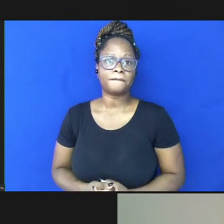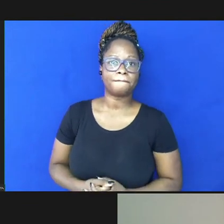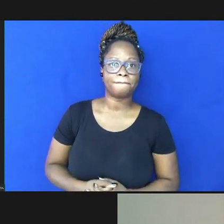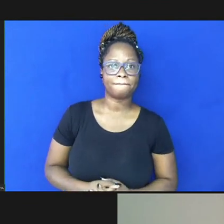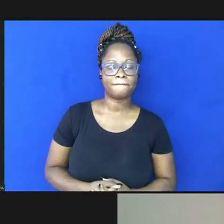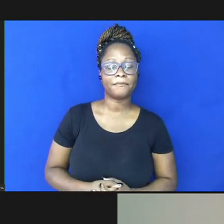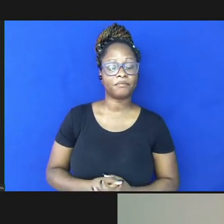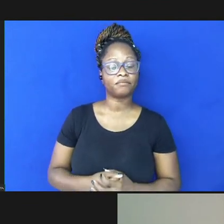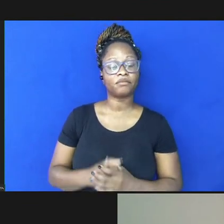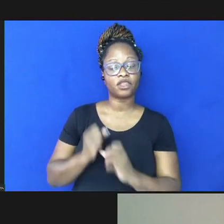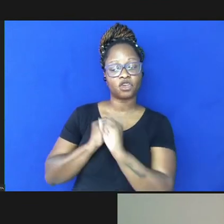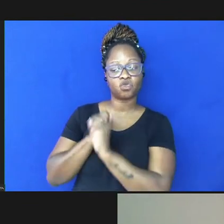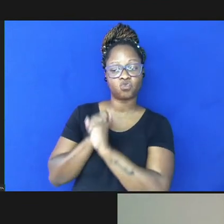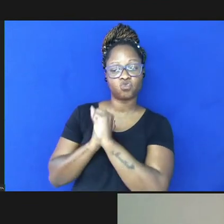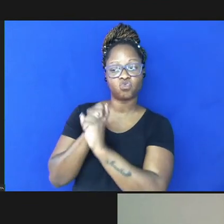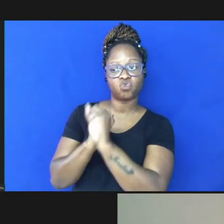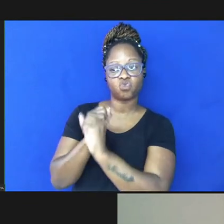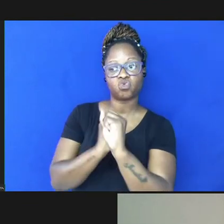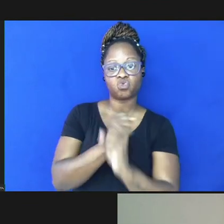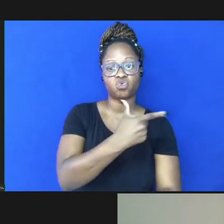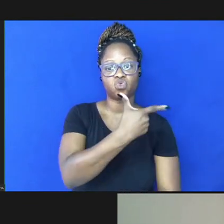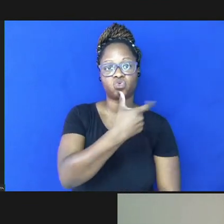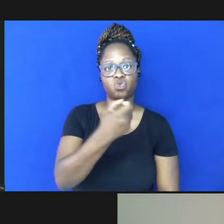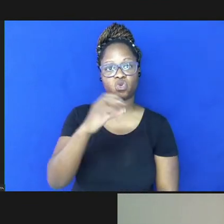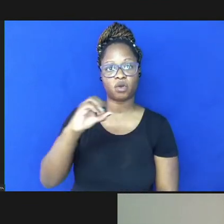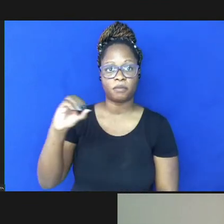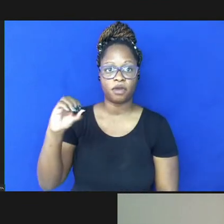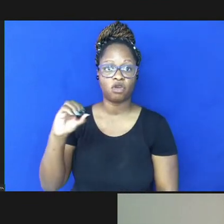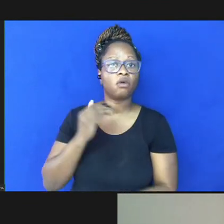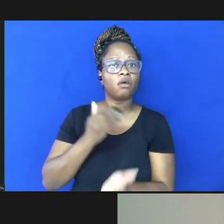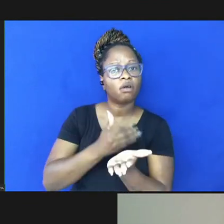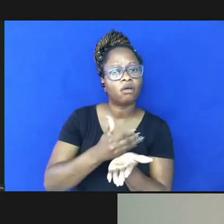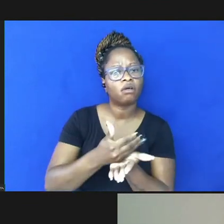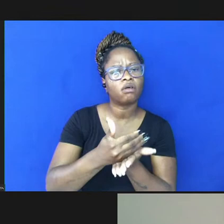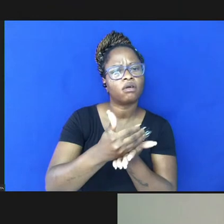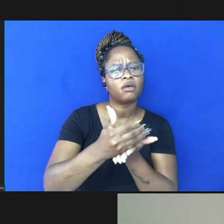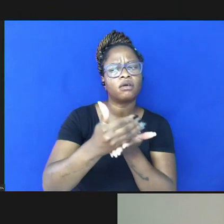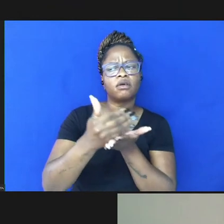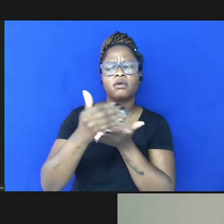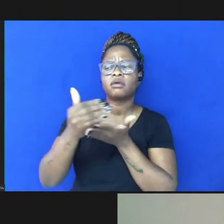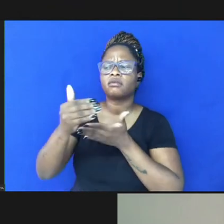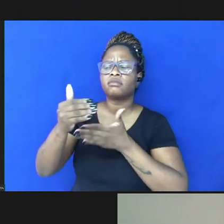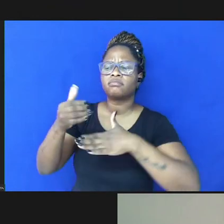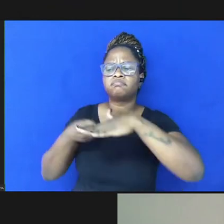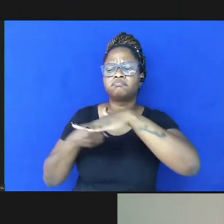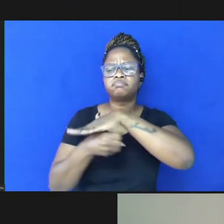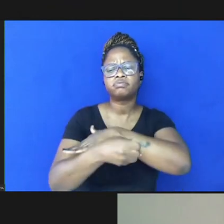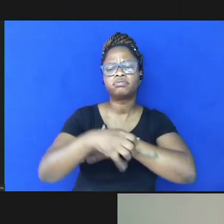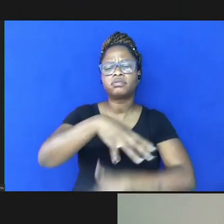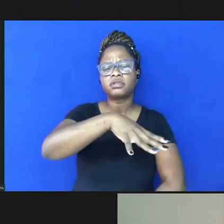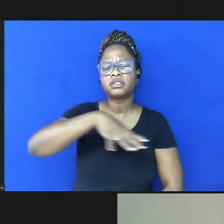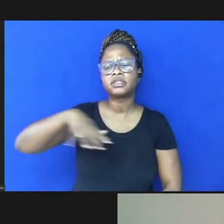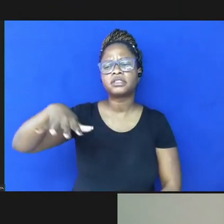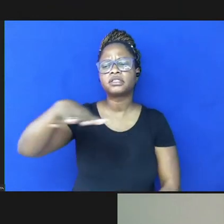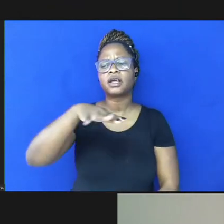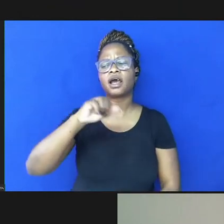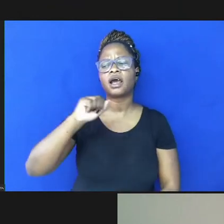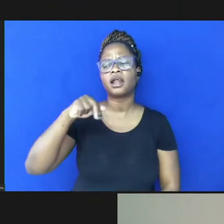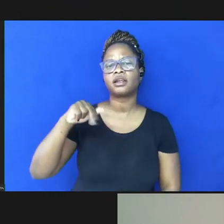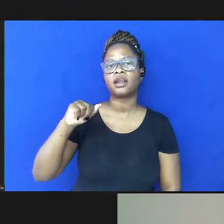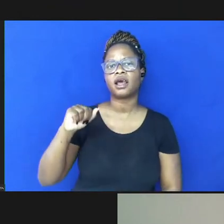nos anos 2000 começou mais a entrar nessa área de anatomia, que é parte da